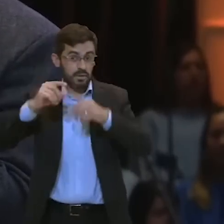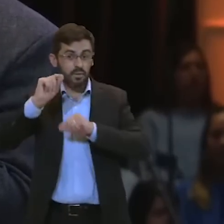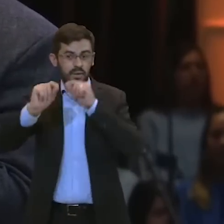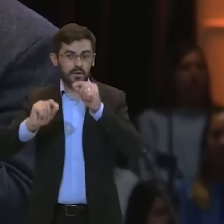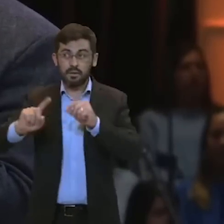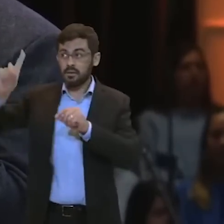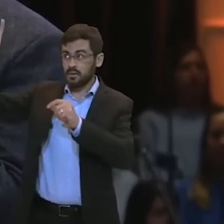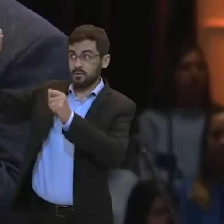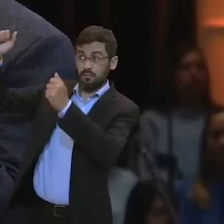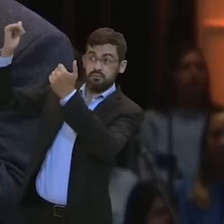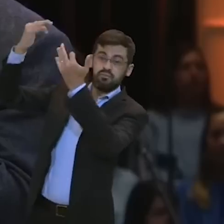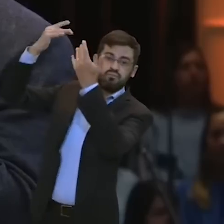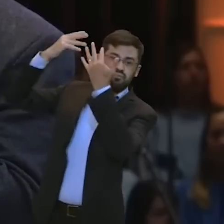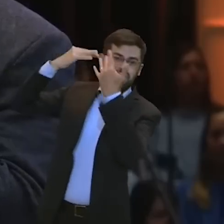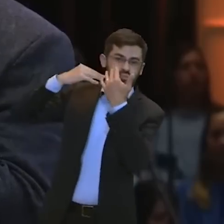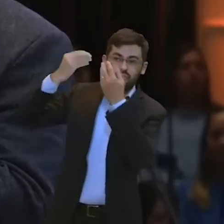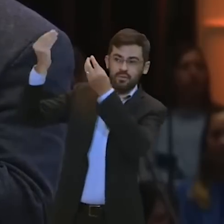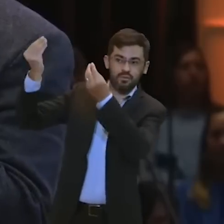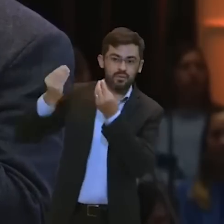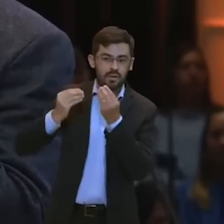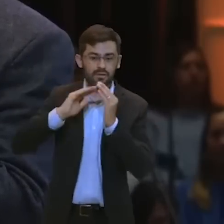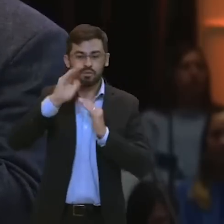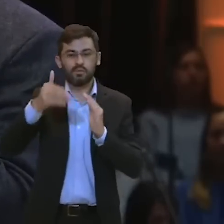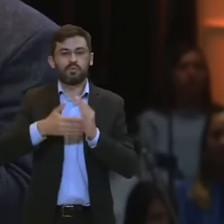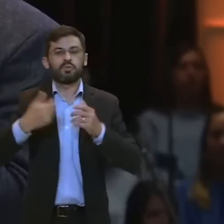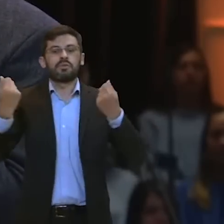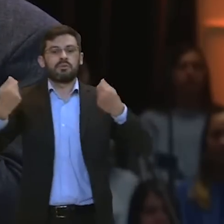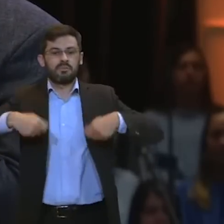todas as outras coisas vos serão acrescentadas.